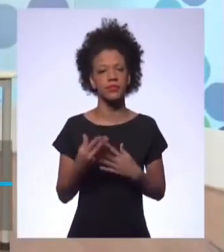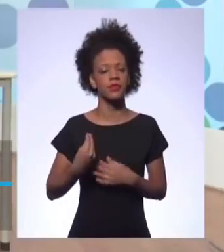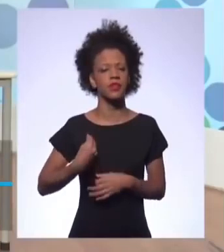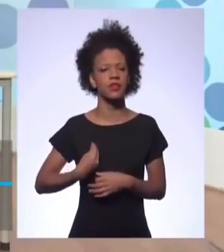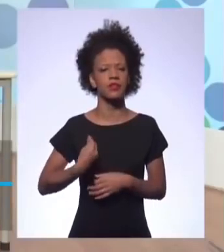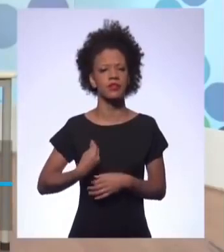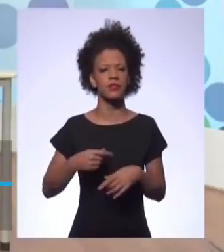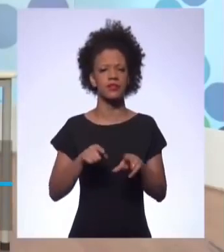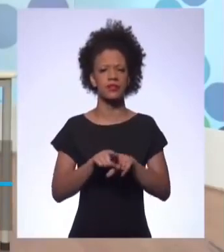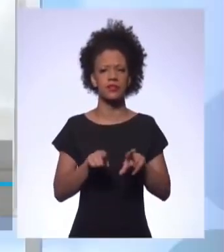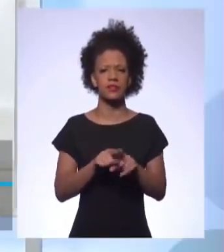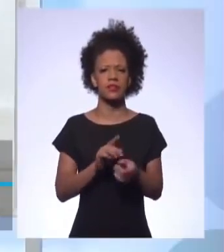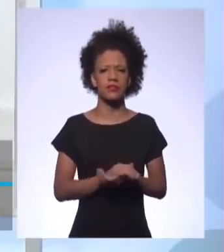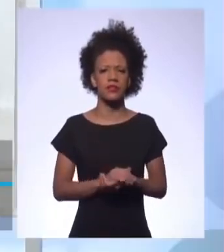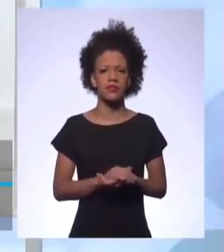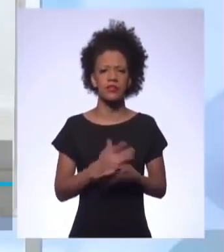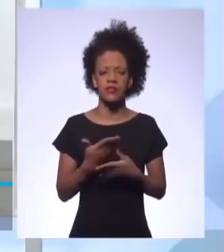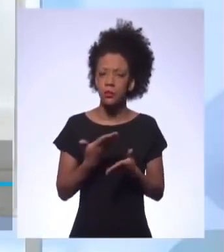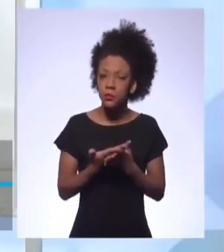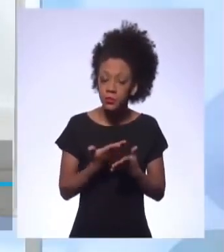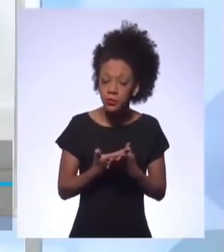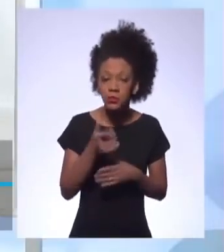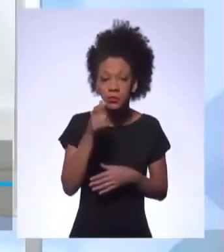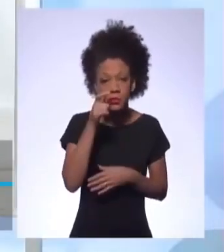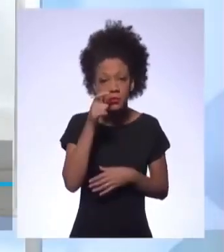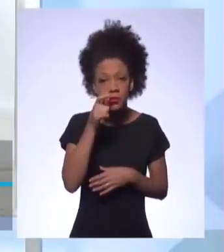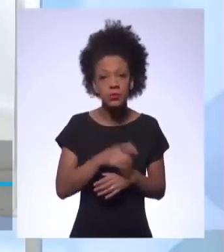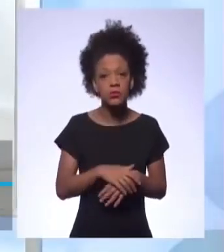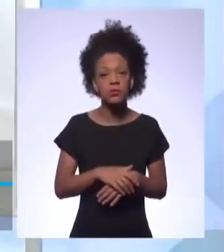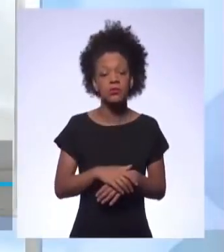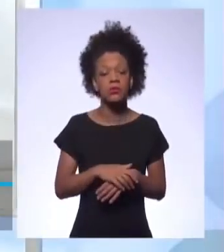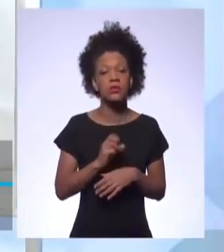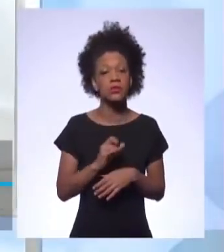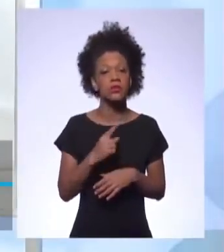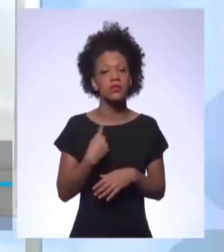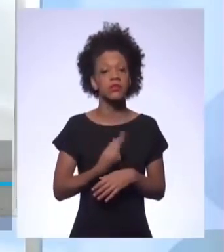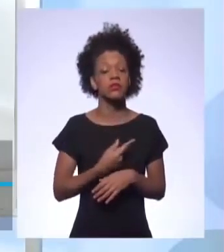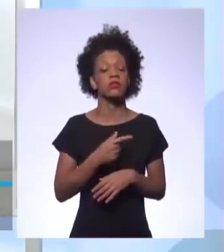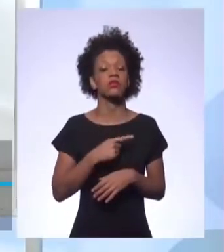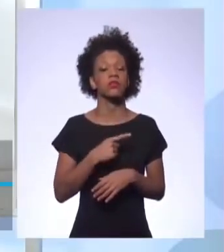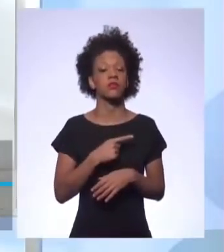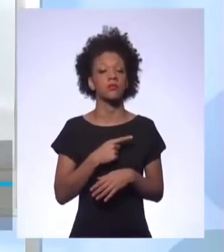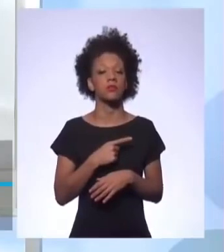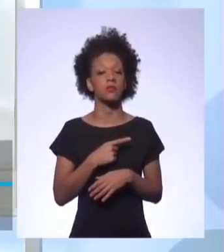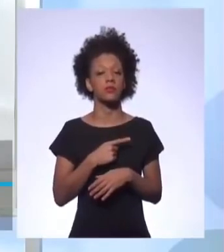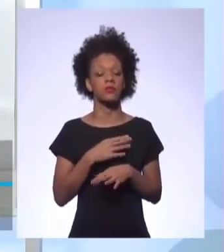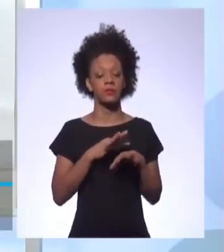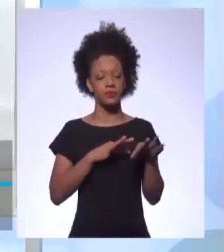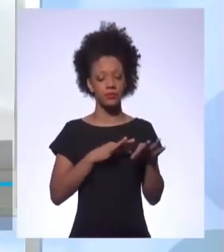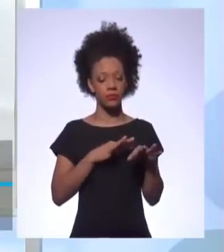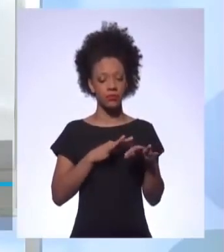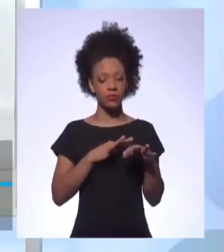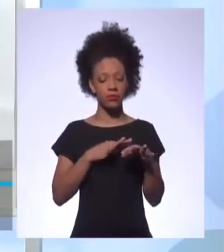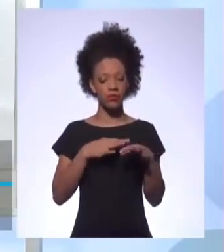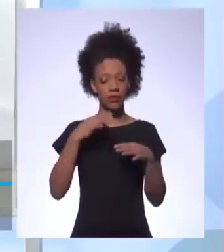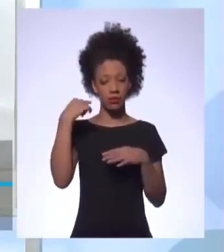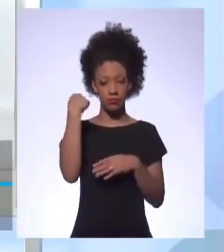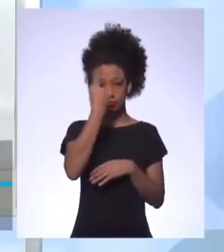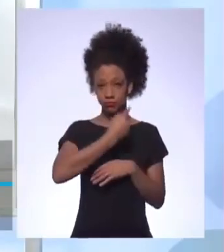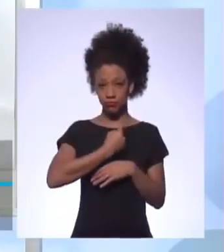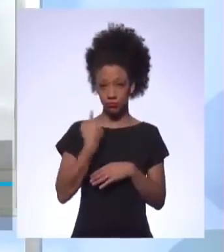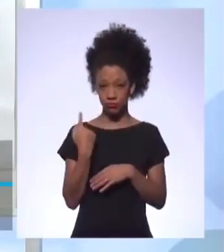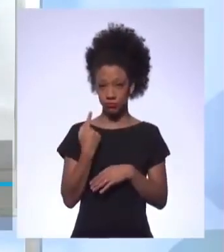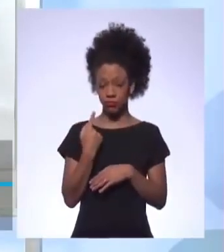convivência também. Então, é um estudo bem interessante se nós herdamos os nossos traços de